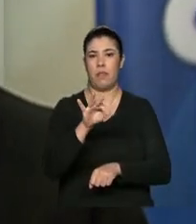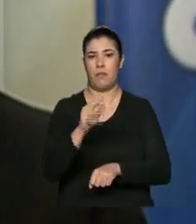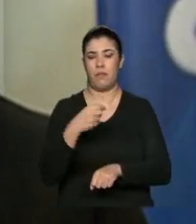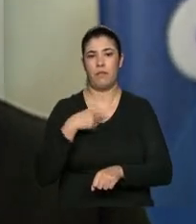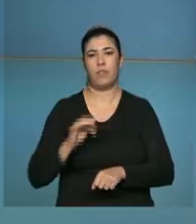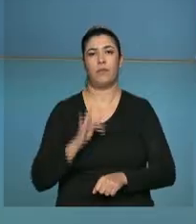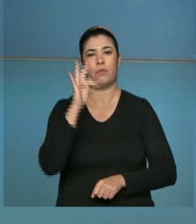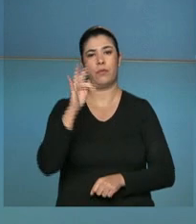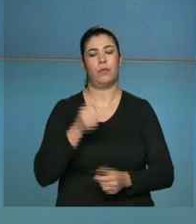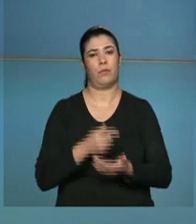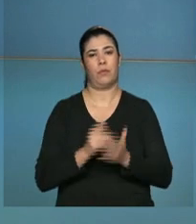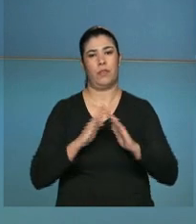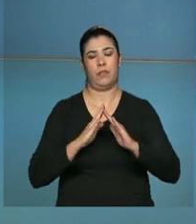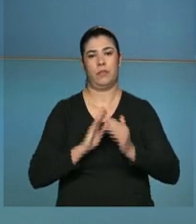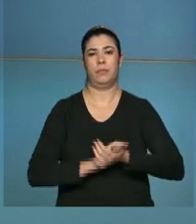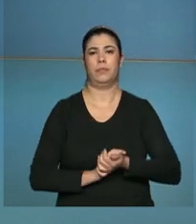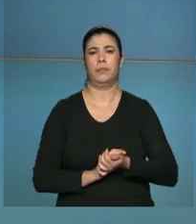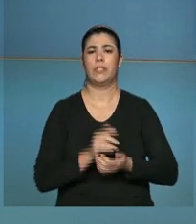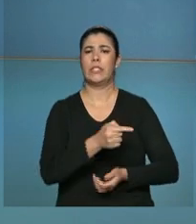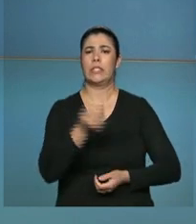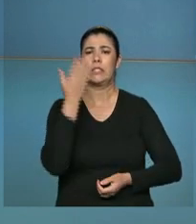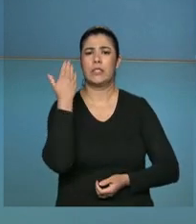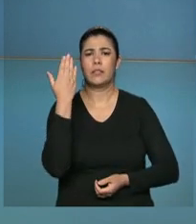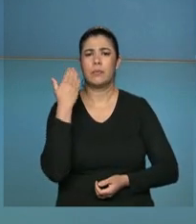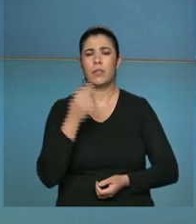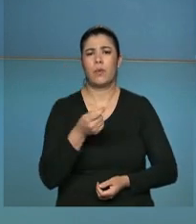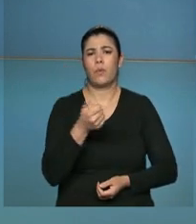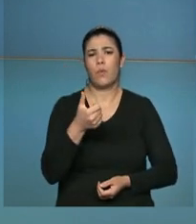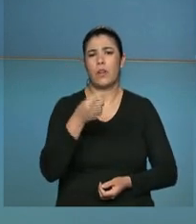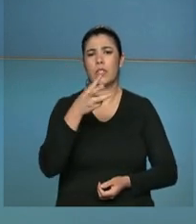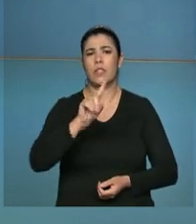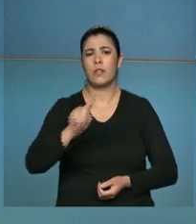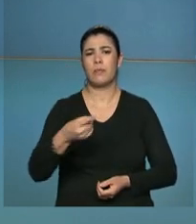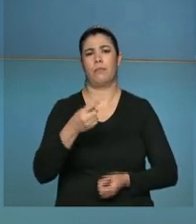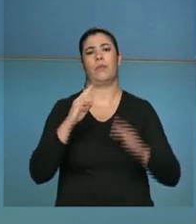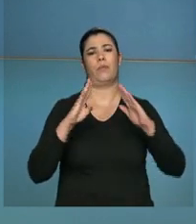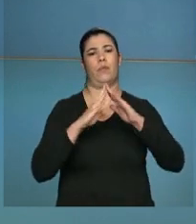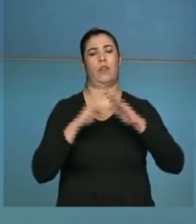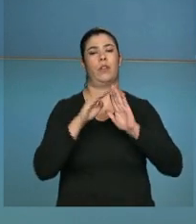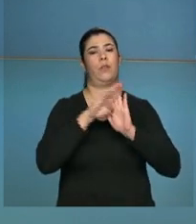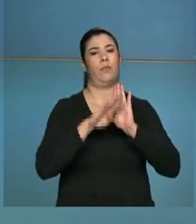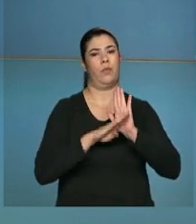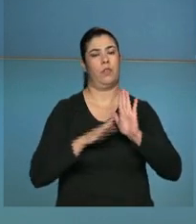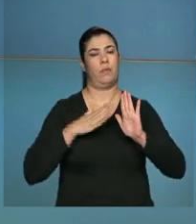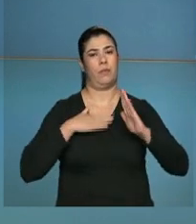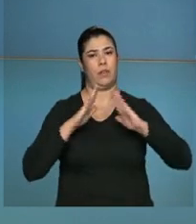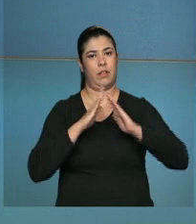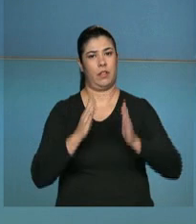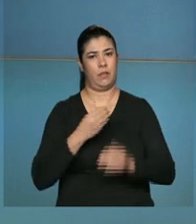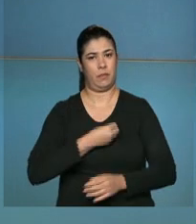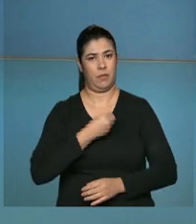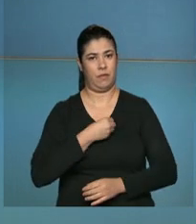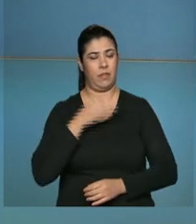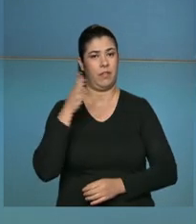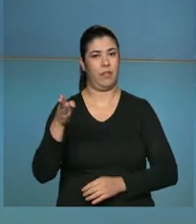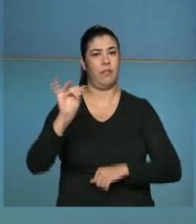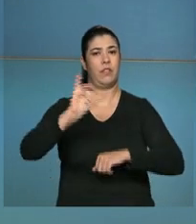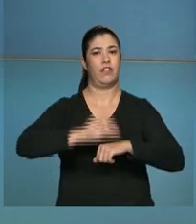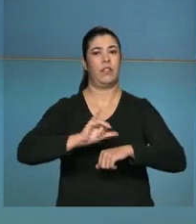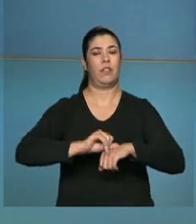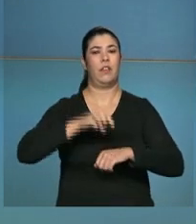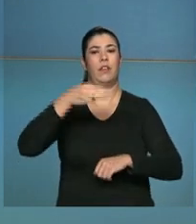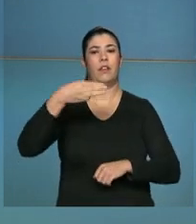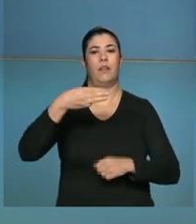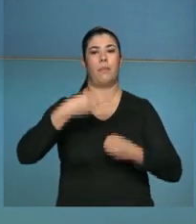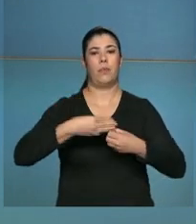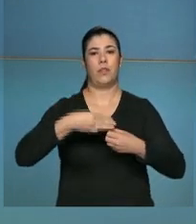casa quitada. E na semana passada, quase 3 mil moradias do programa Minha Casa Minha Vida foram entregues no município de